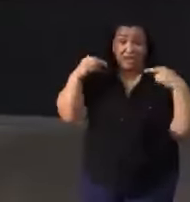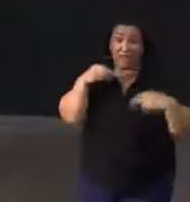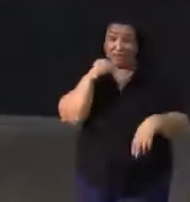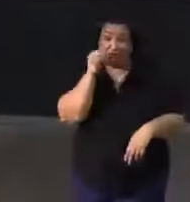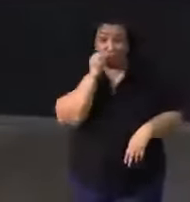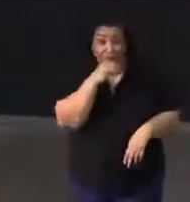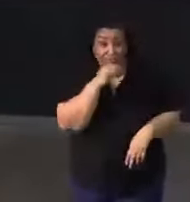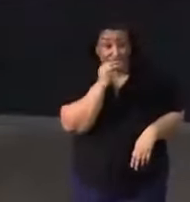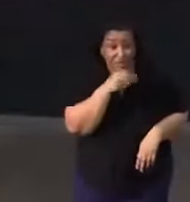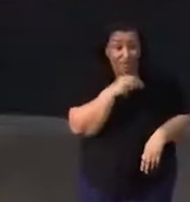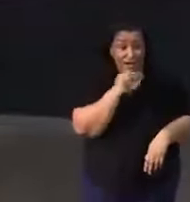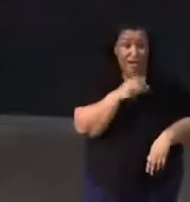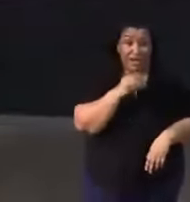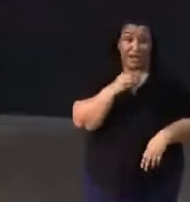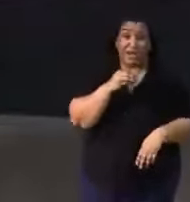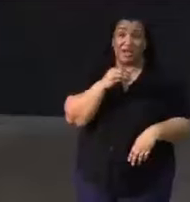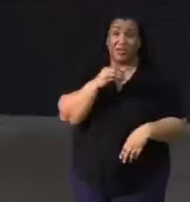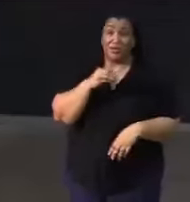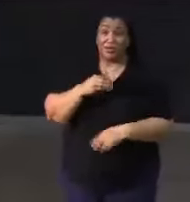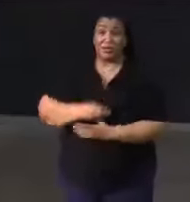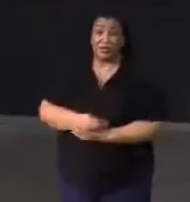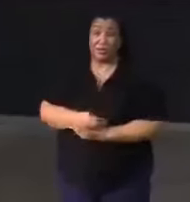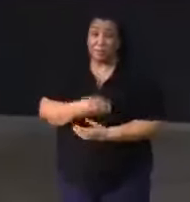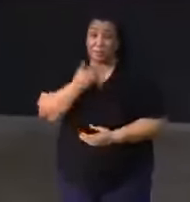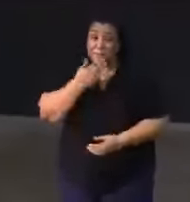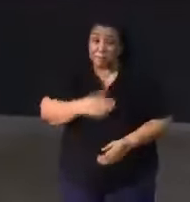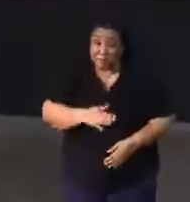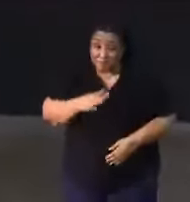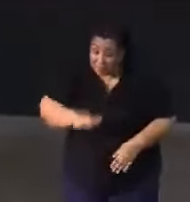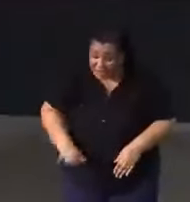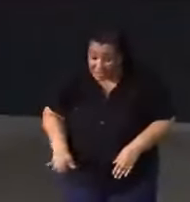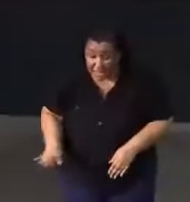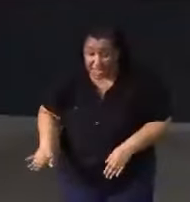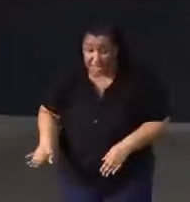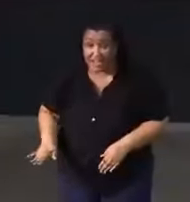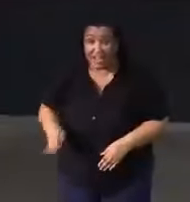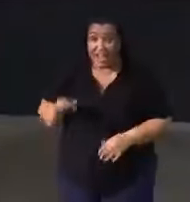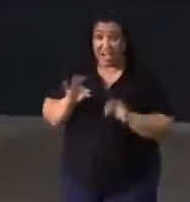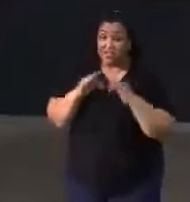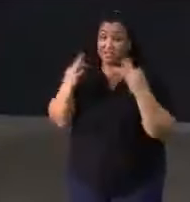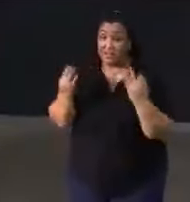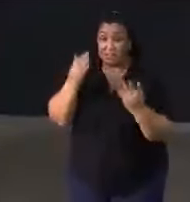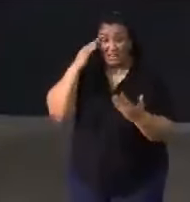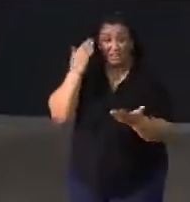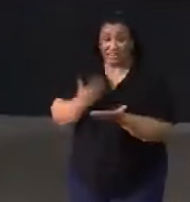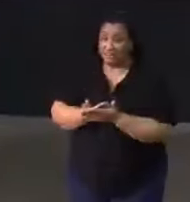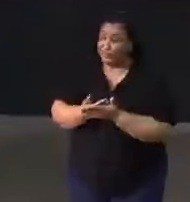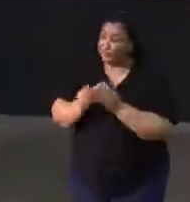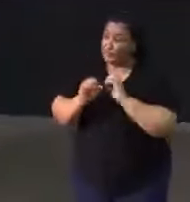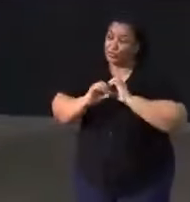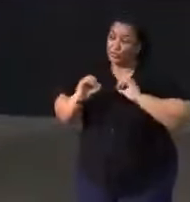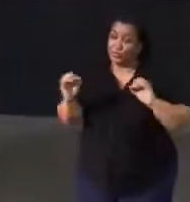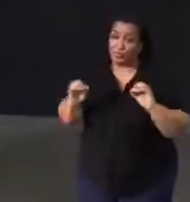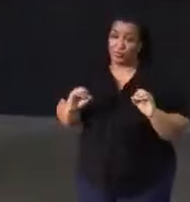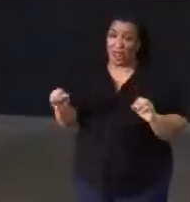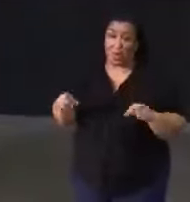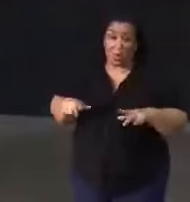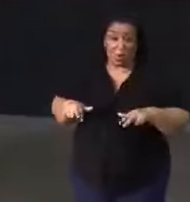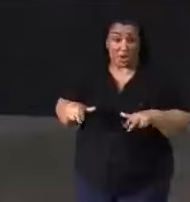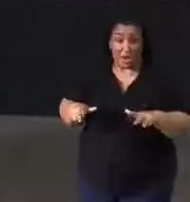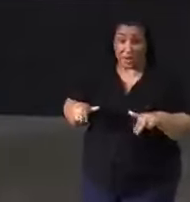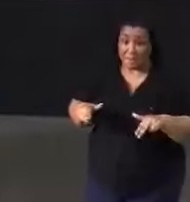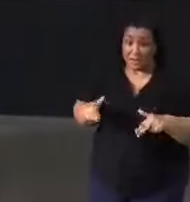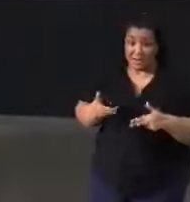fraquinho, franzininho. Então ele é desacreditado pelo seu pai. Seus irmãos já não